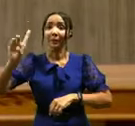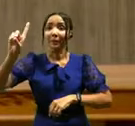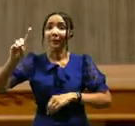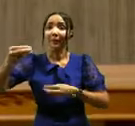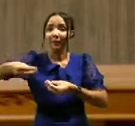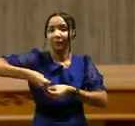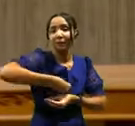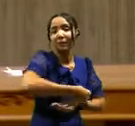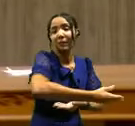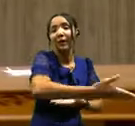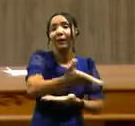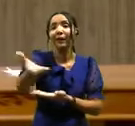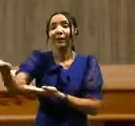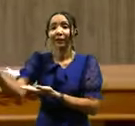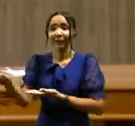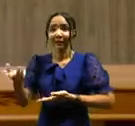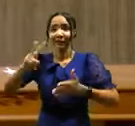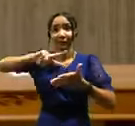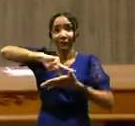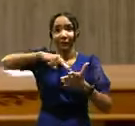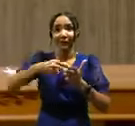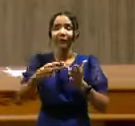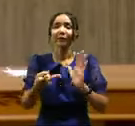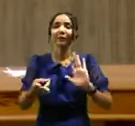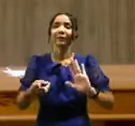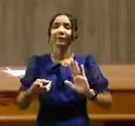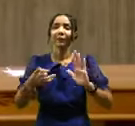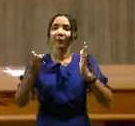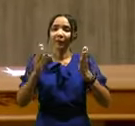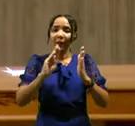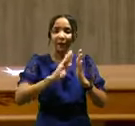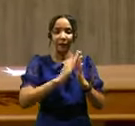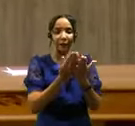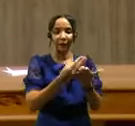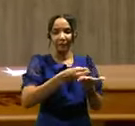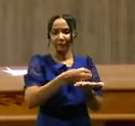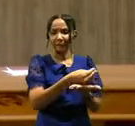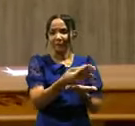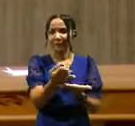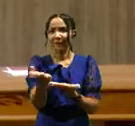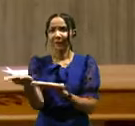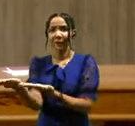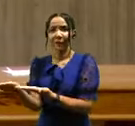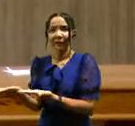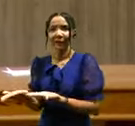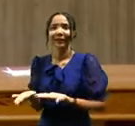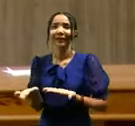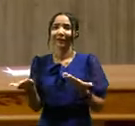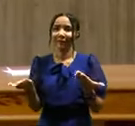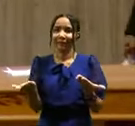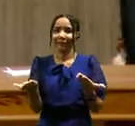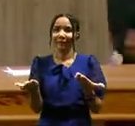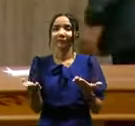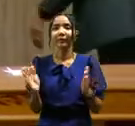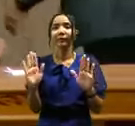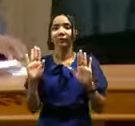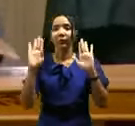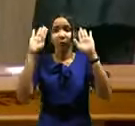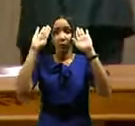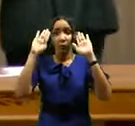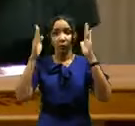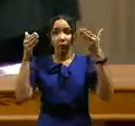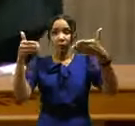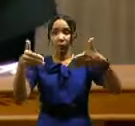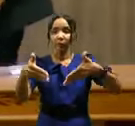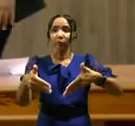agora deixa eu dizer uma coisa para vocês deixa eu dizer uma coisa para vocês quando nós atentamos para essa passagem